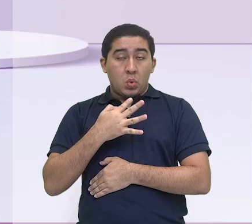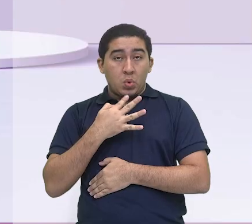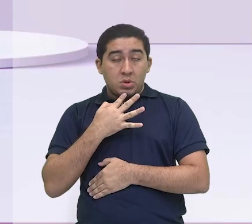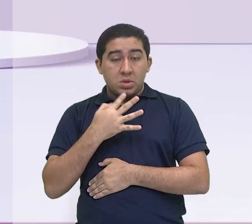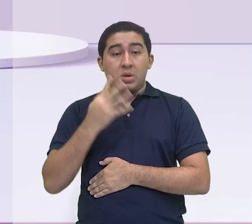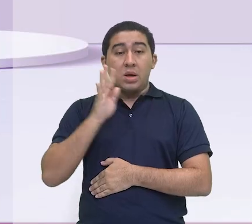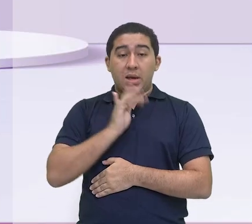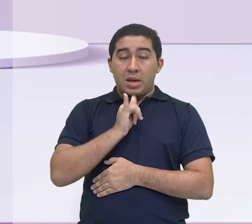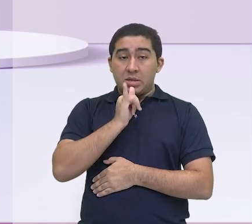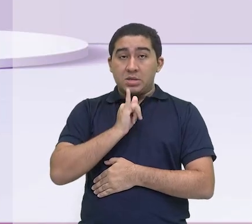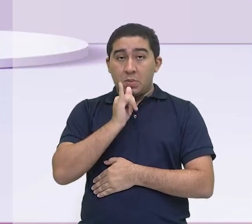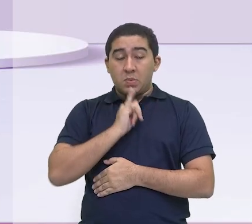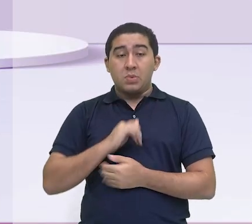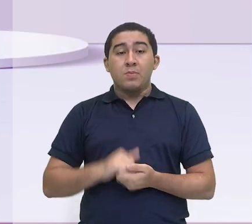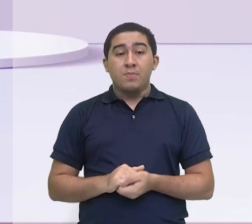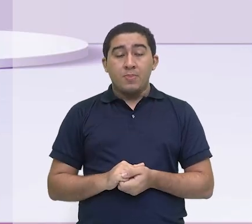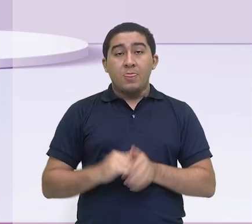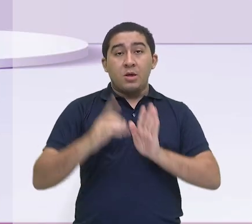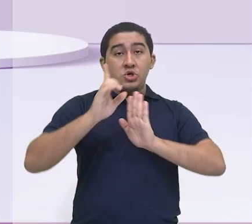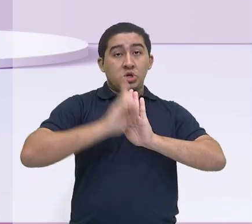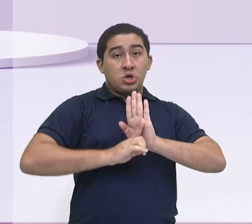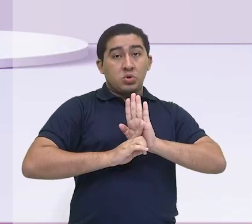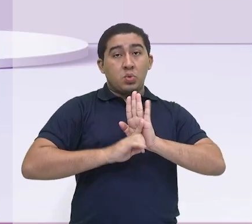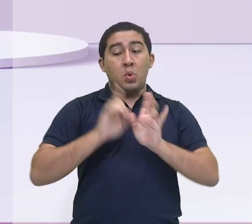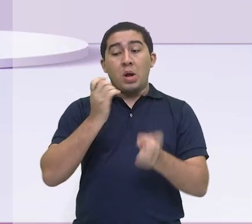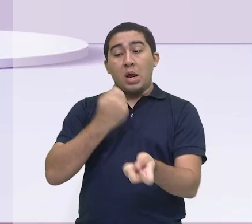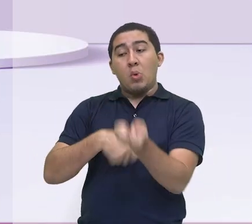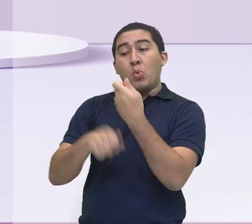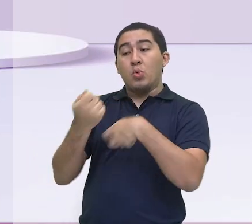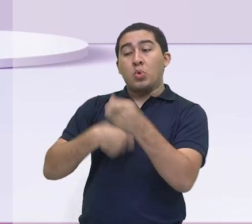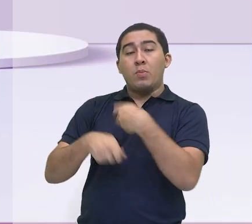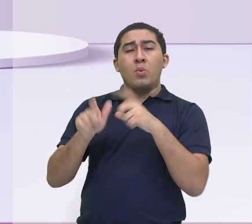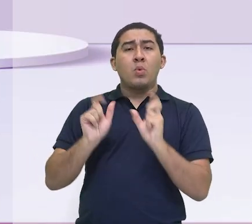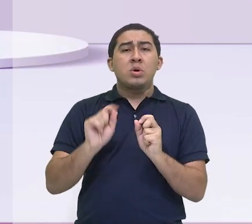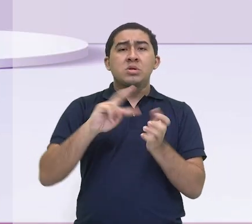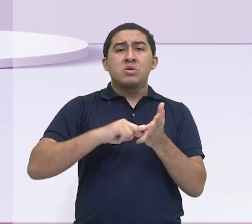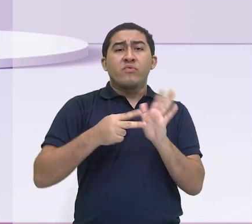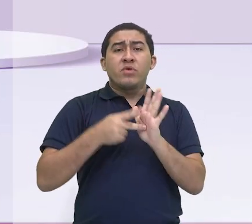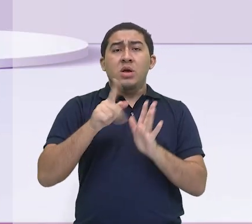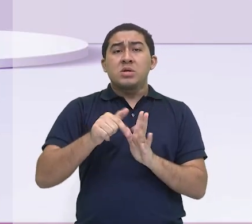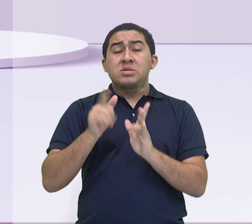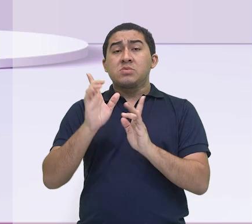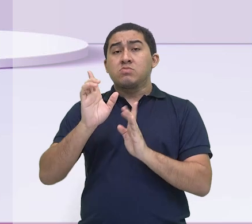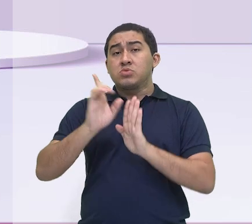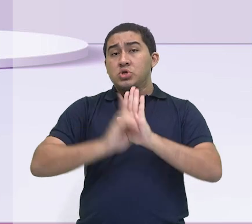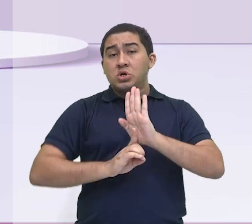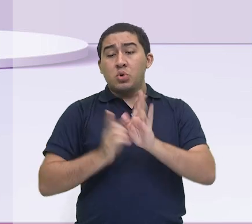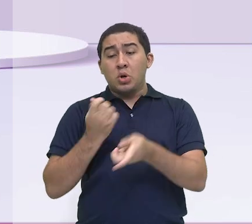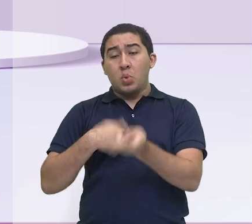exemplo, direito econômico. O que é o direito econômico?